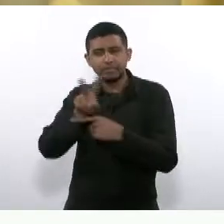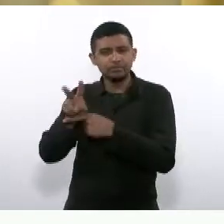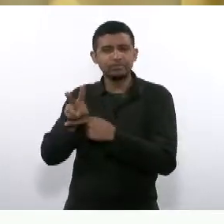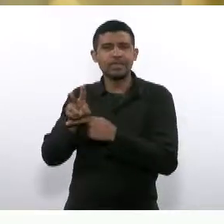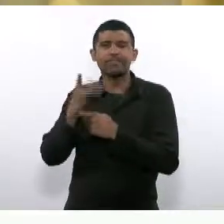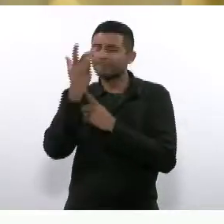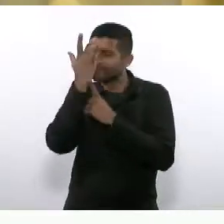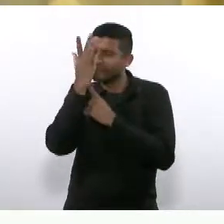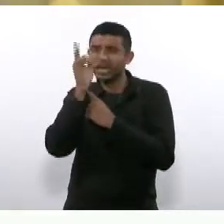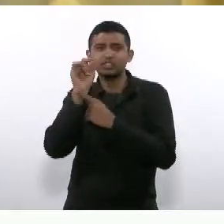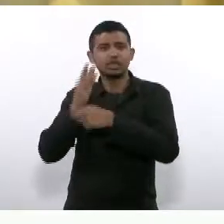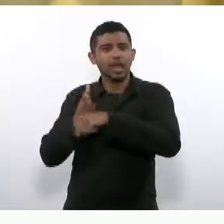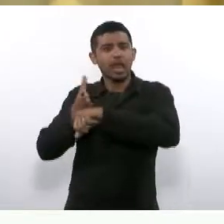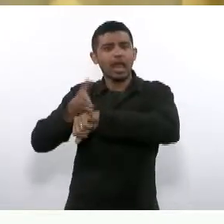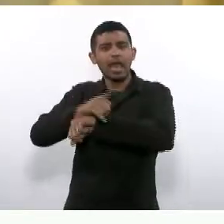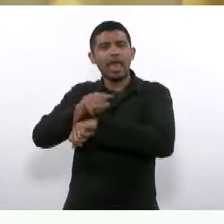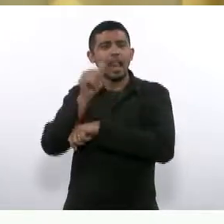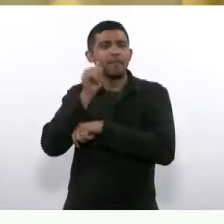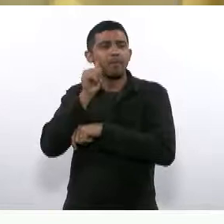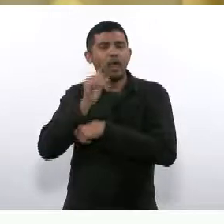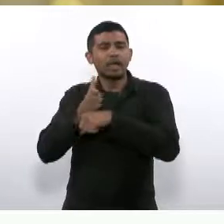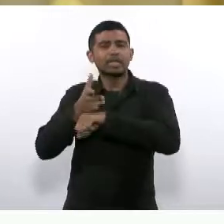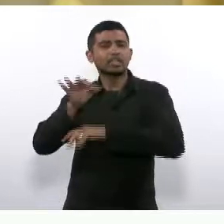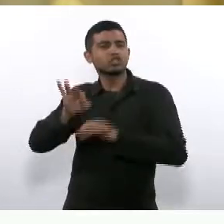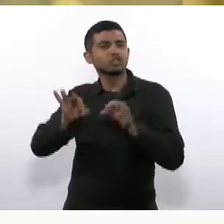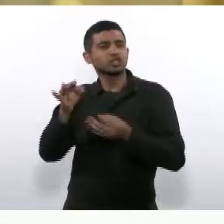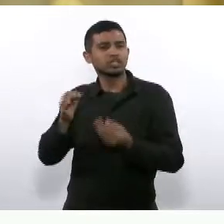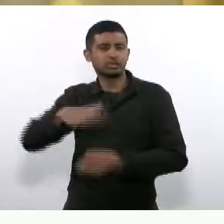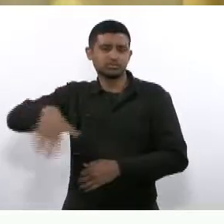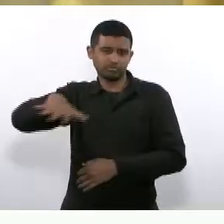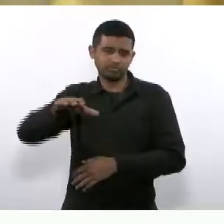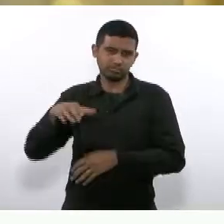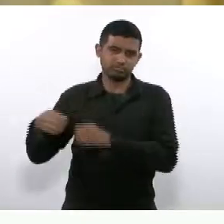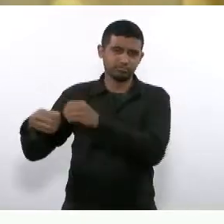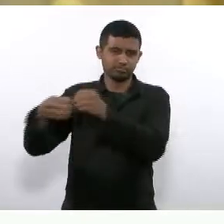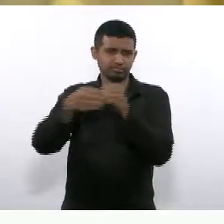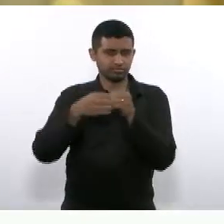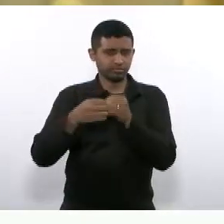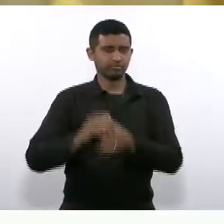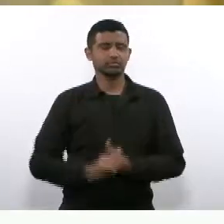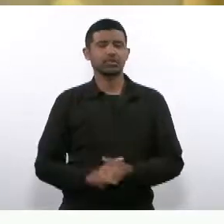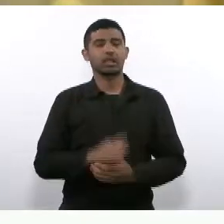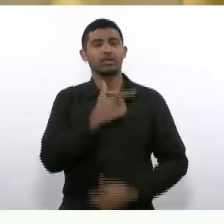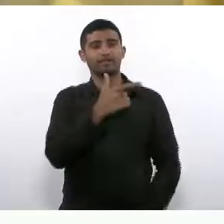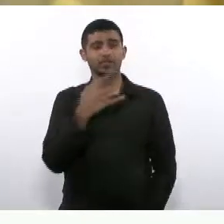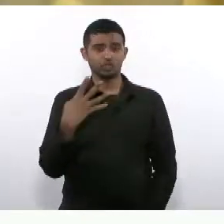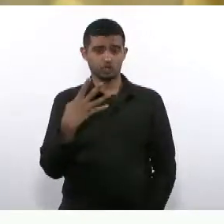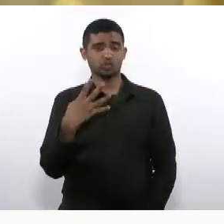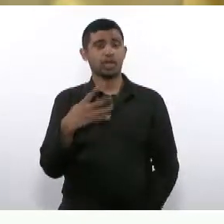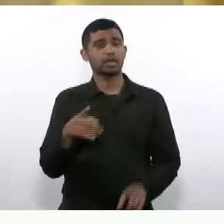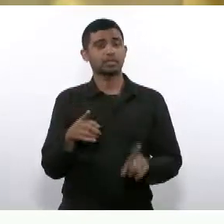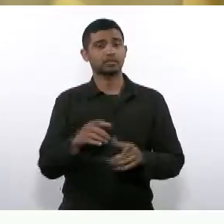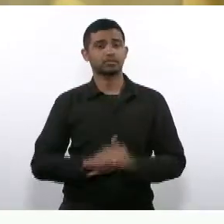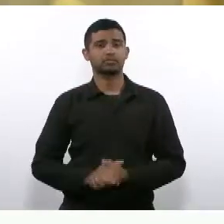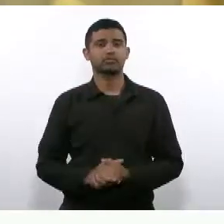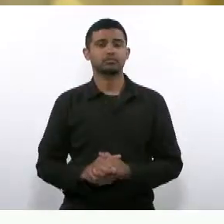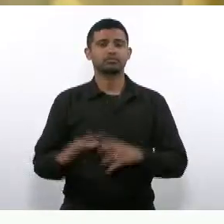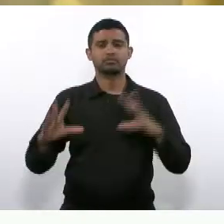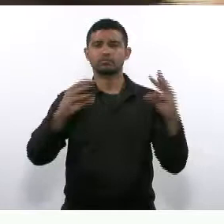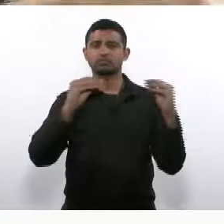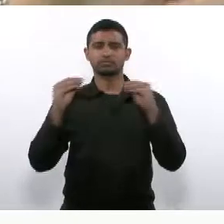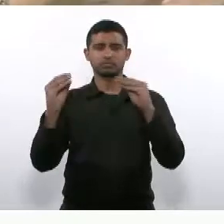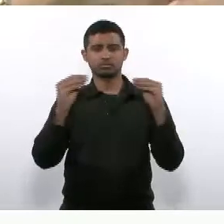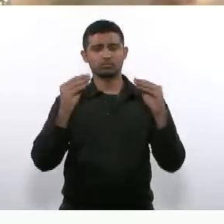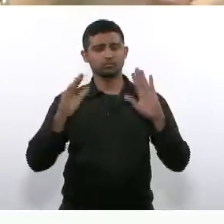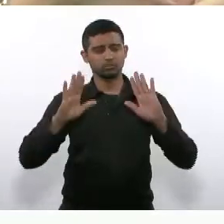justiça das mulheres daquela localidade adjacentes. 24, garantir a responsabilização dos autores.